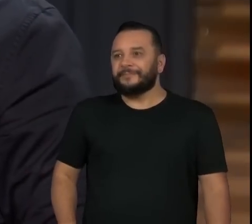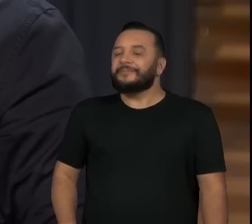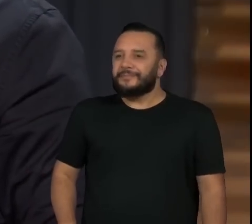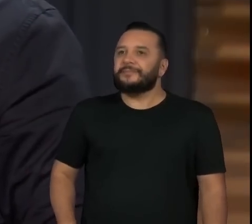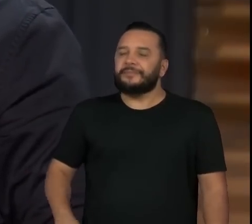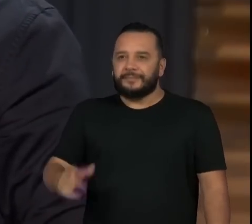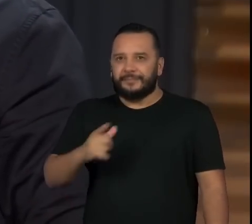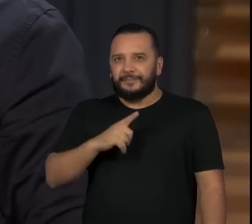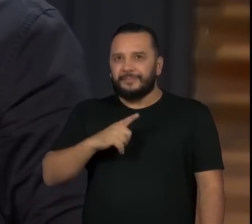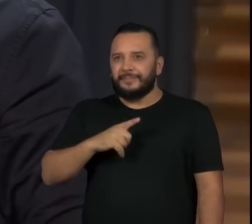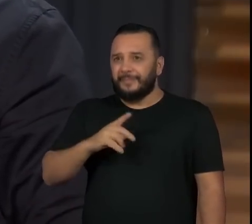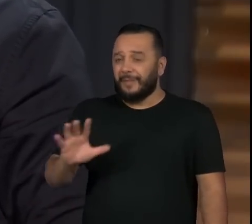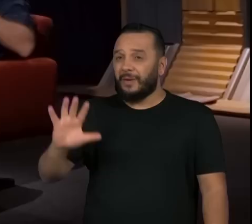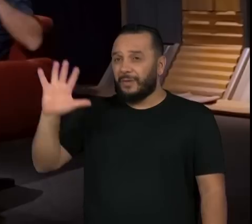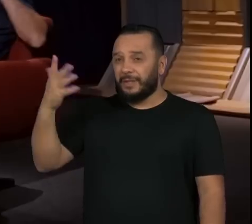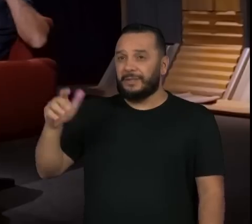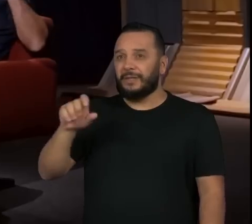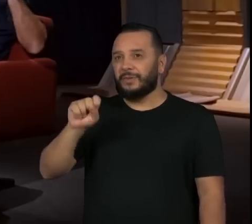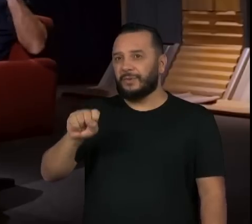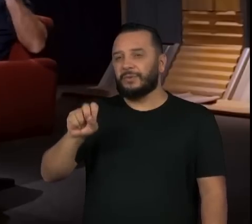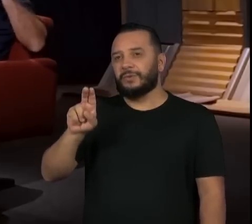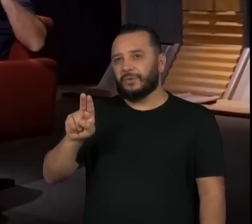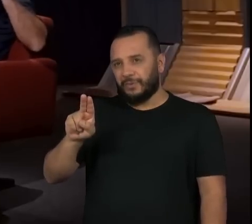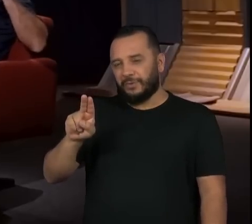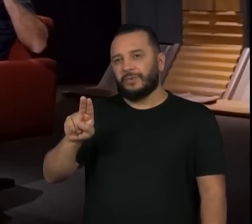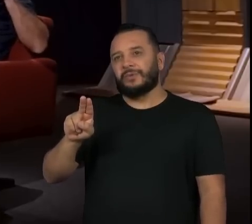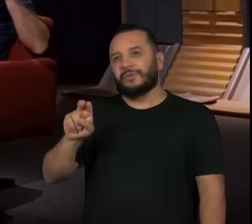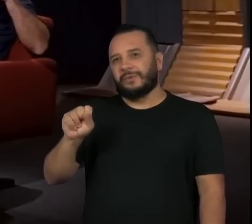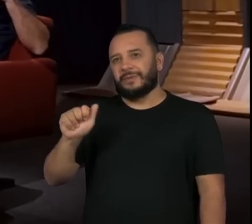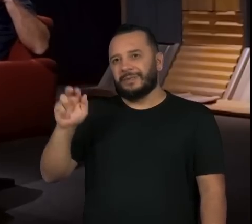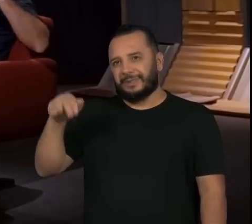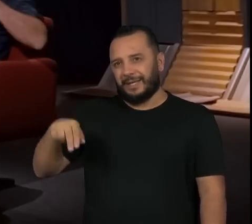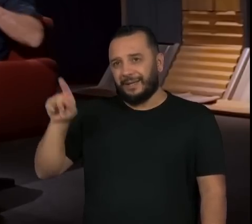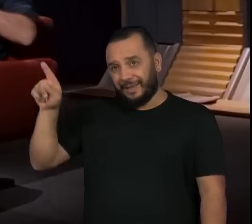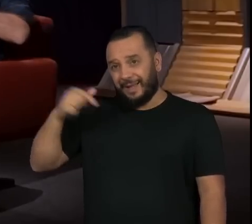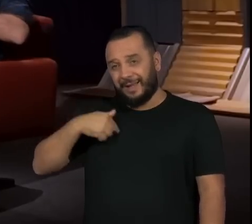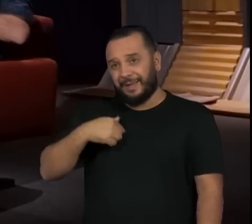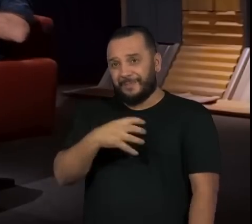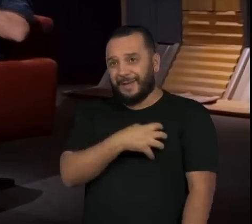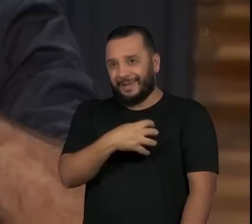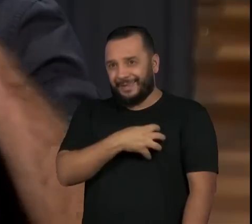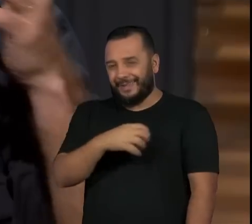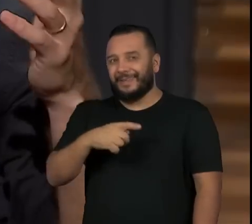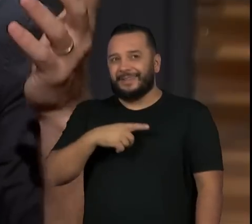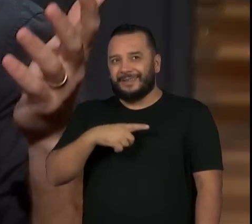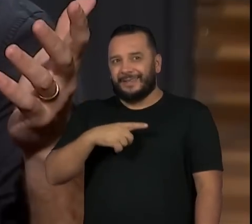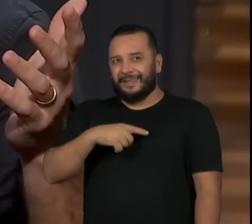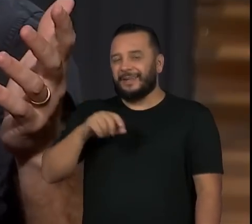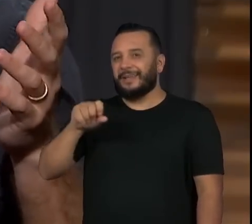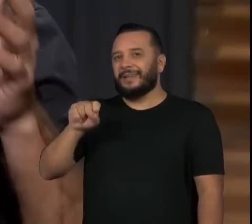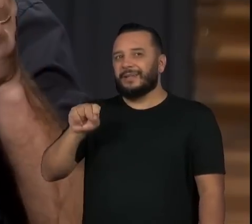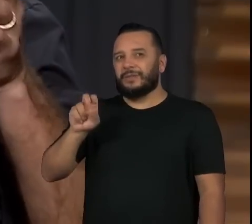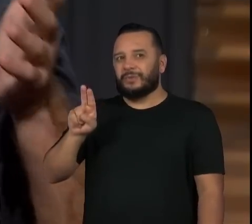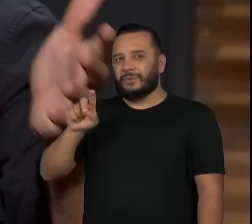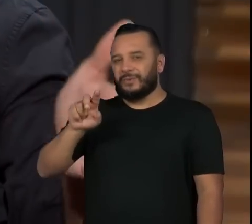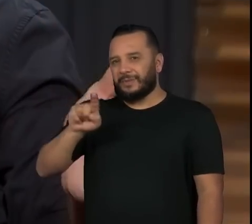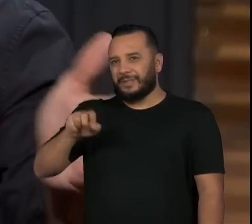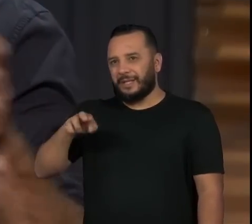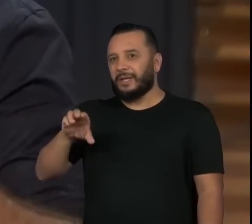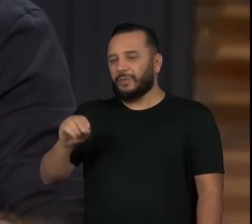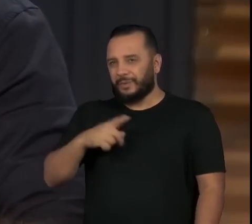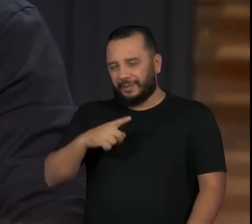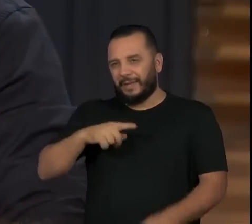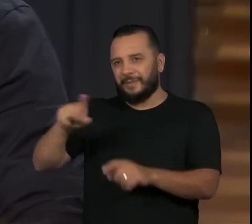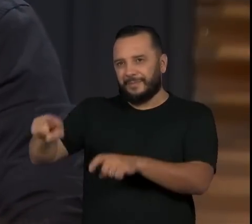questão da Suzano, na Bahia. A Suzano tem, enfim, plantações gigantes de eucalipto, principalmente no